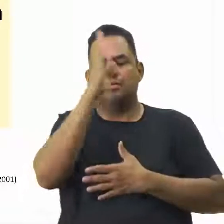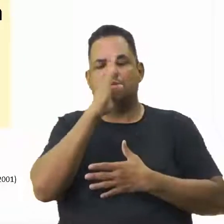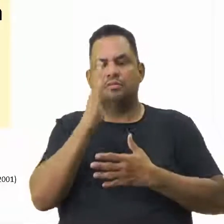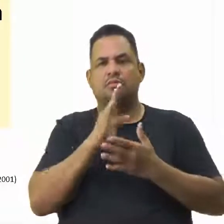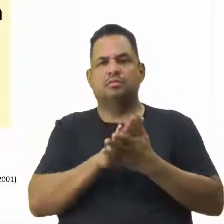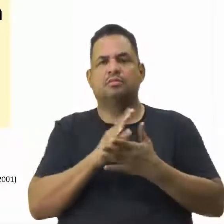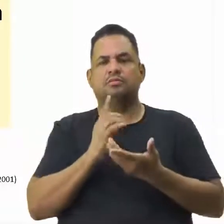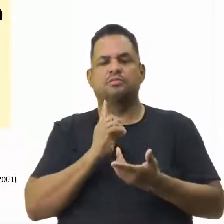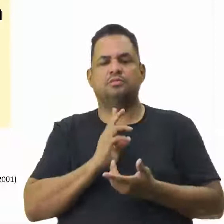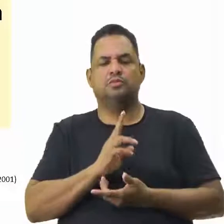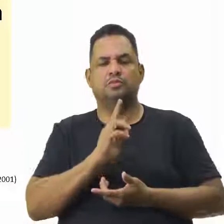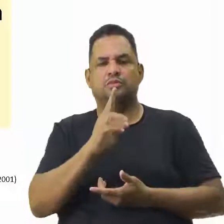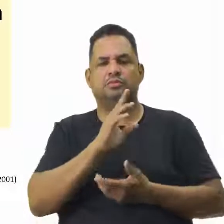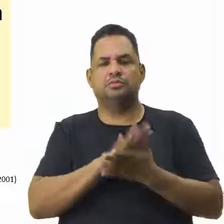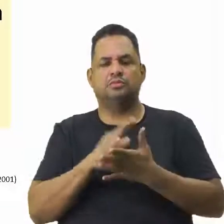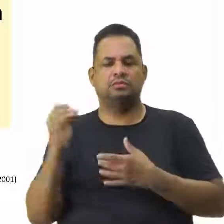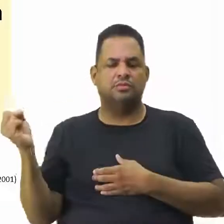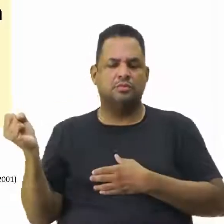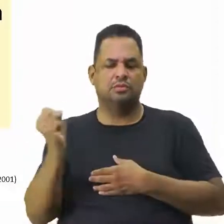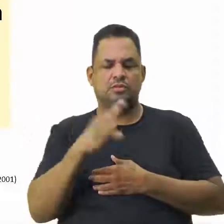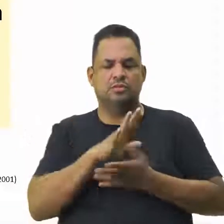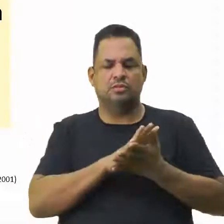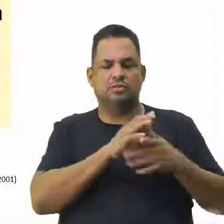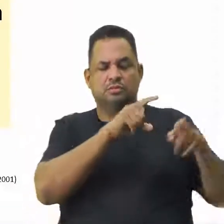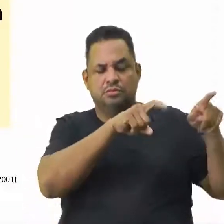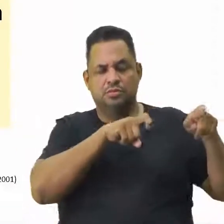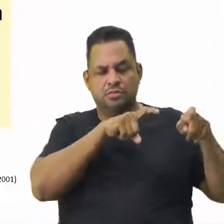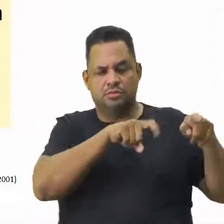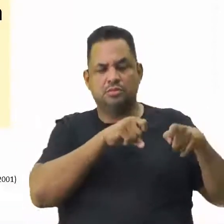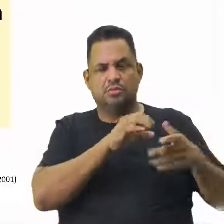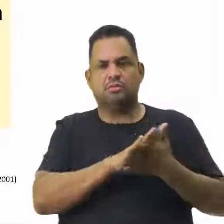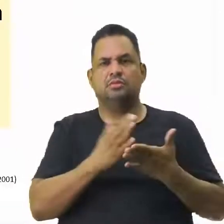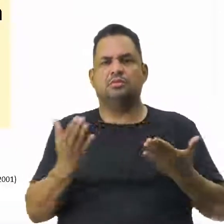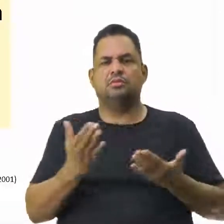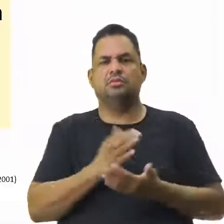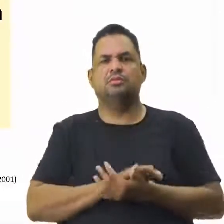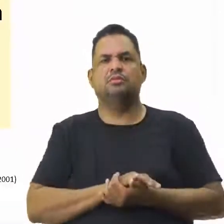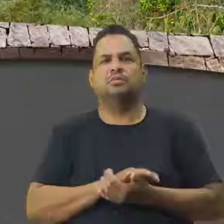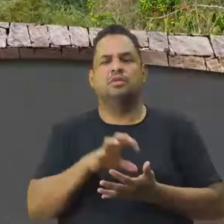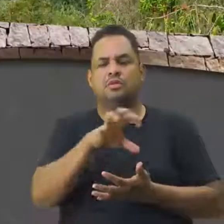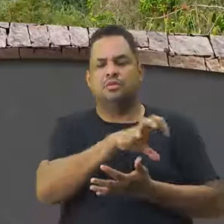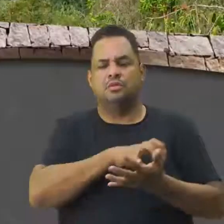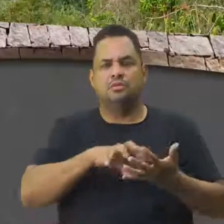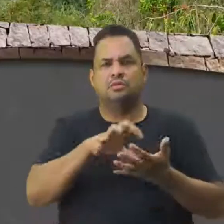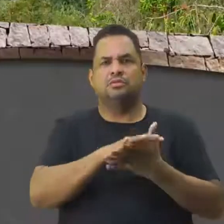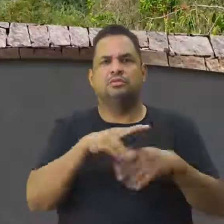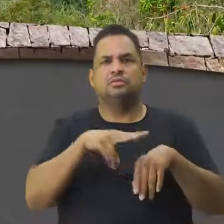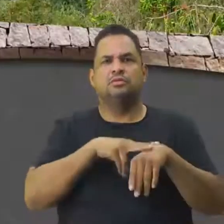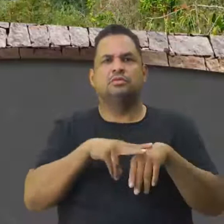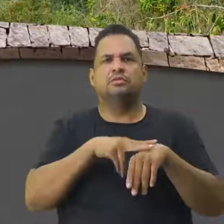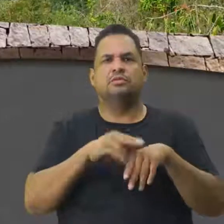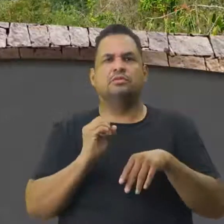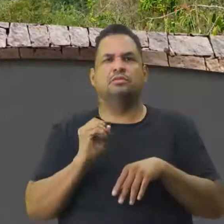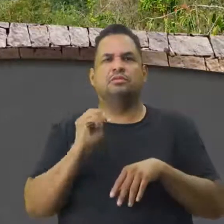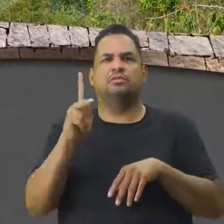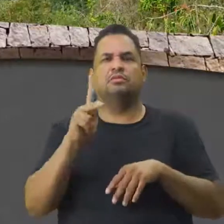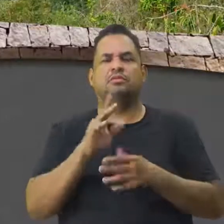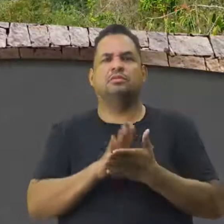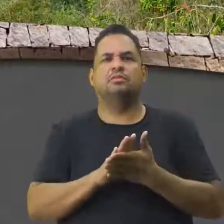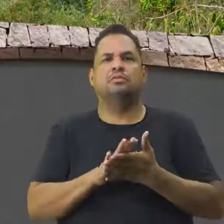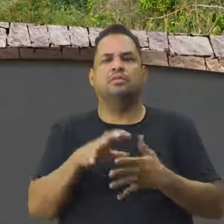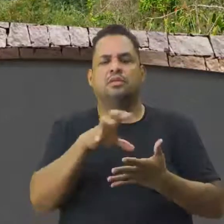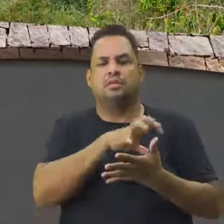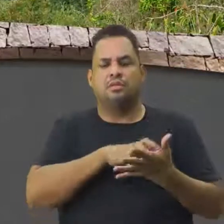de modernização do campo. É o que nós chamamos de Revolução Verde. Ok? Essa